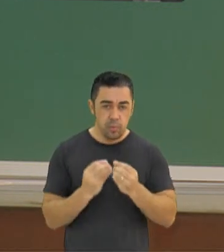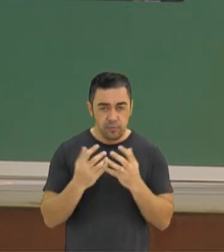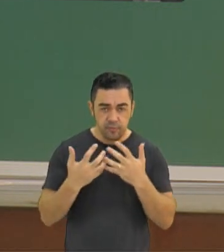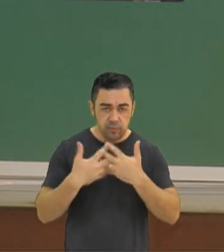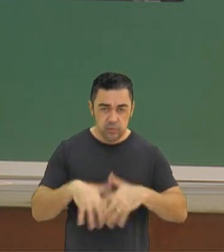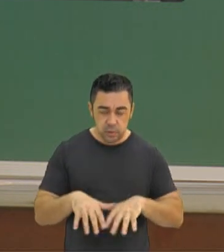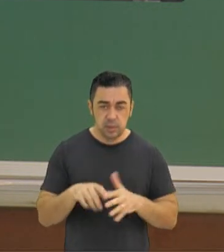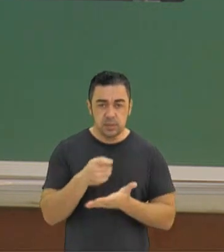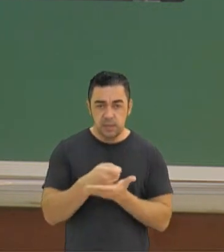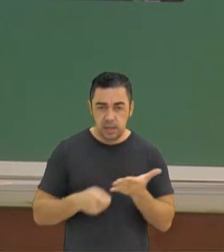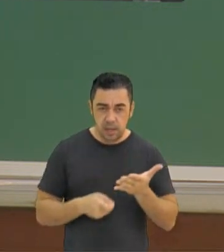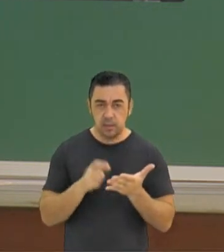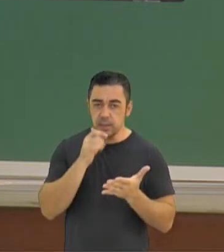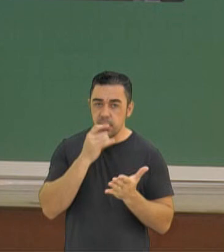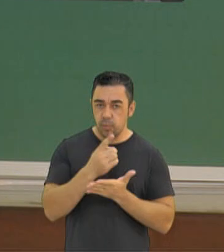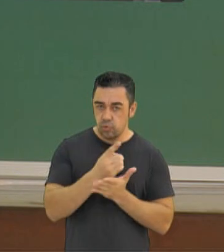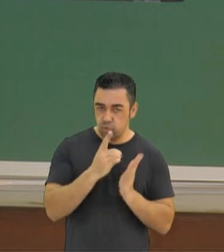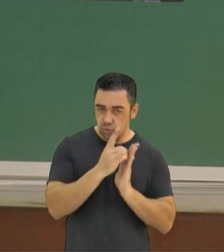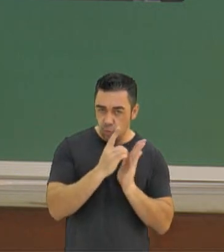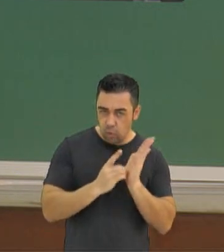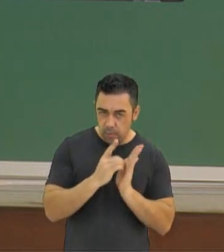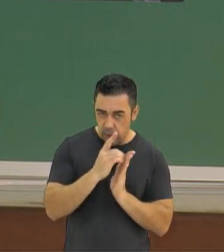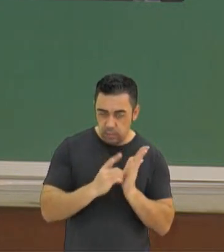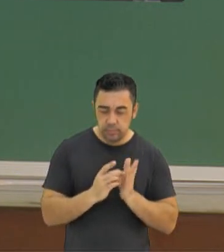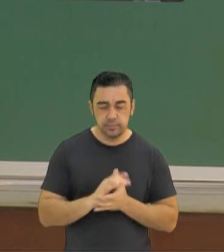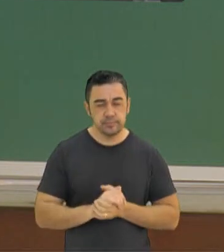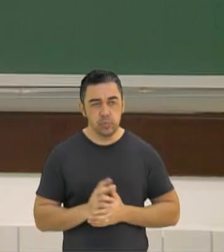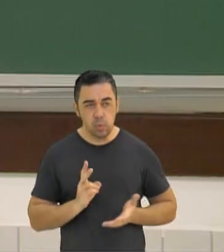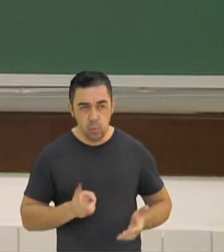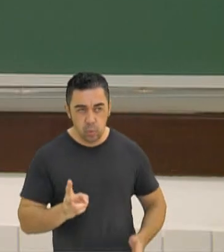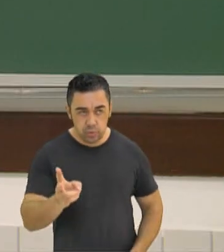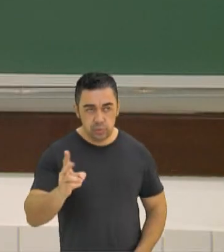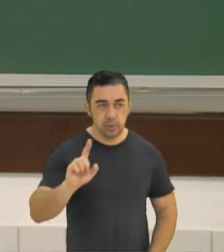por escrito como um documento, ok? Na